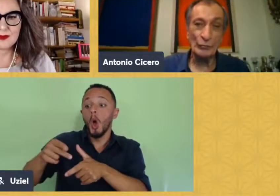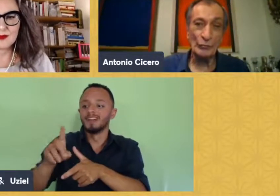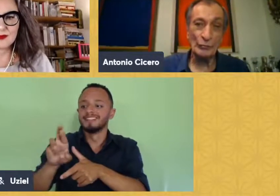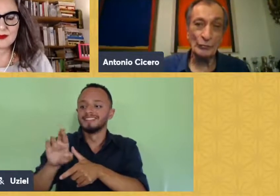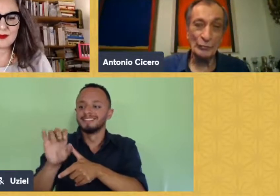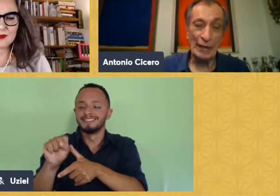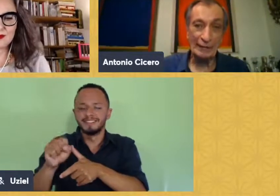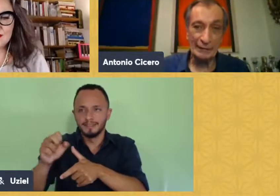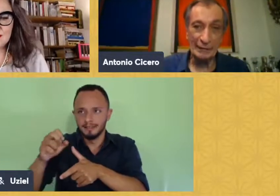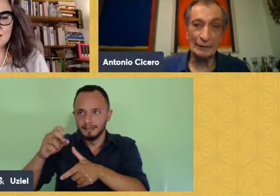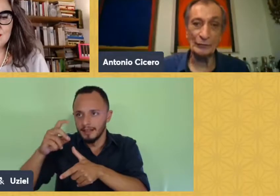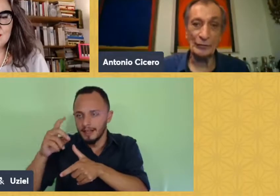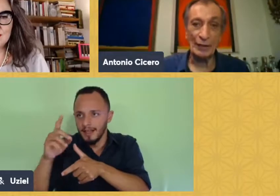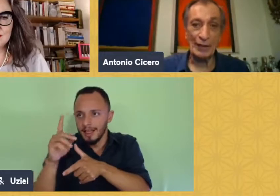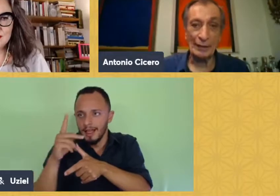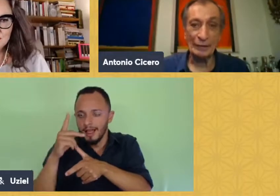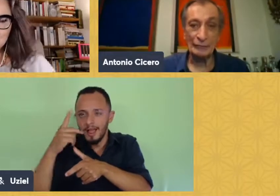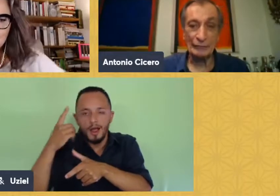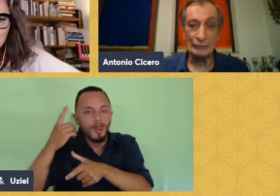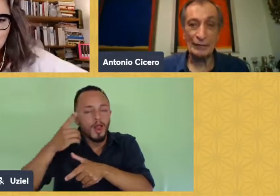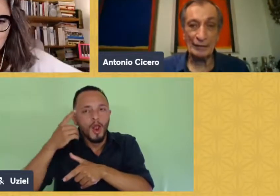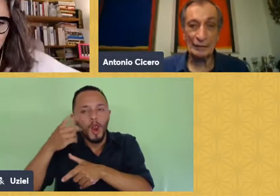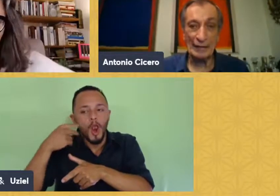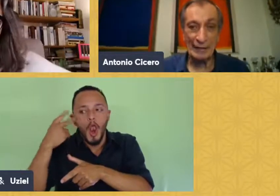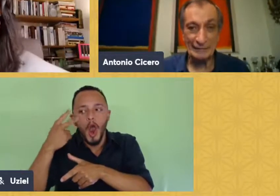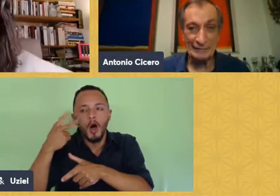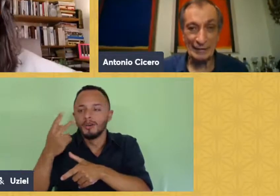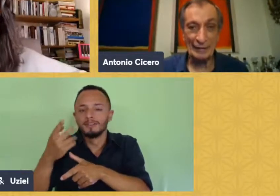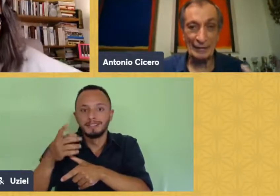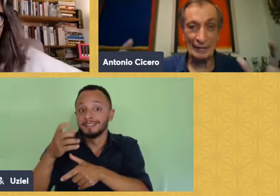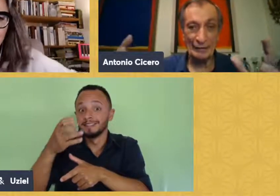Conversando com Caetano, eu tive